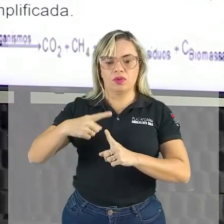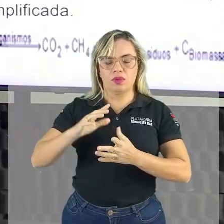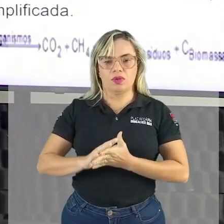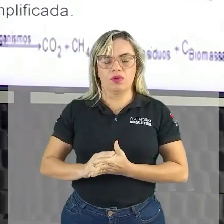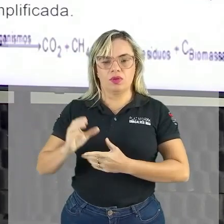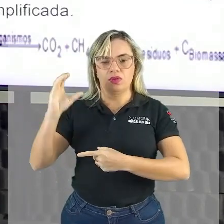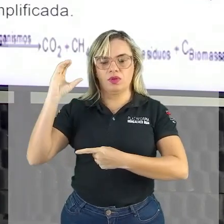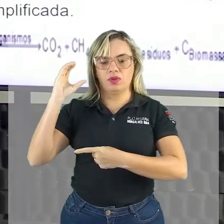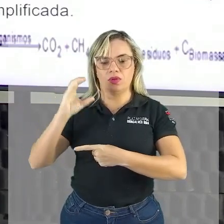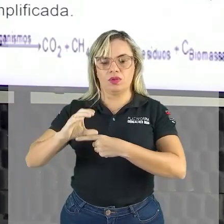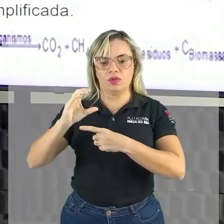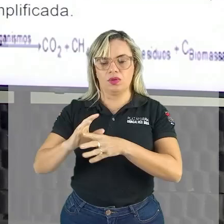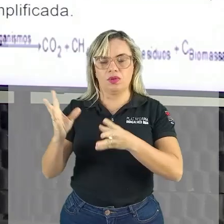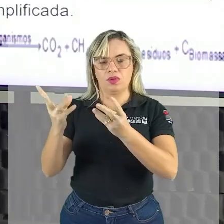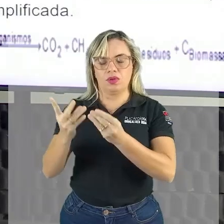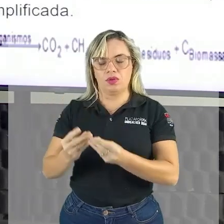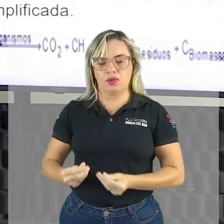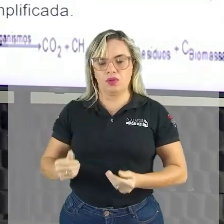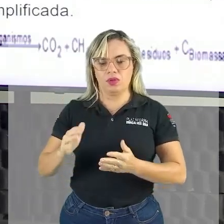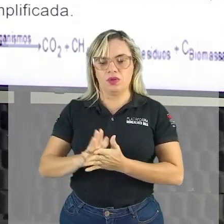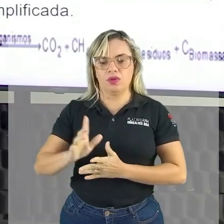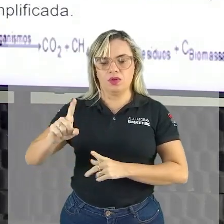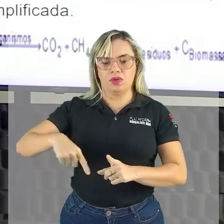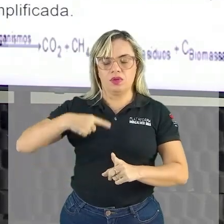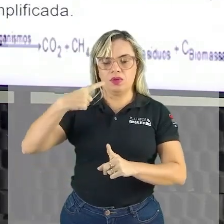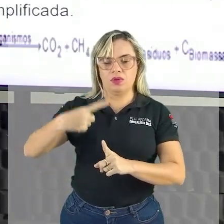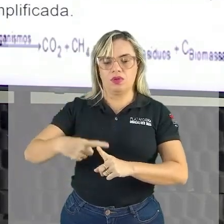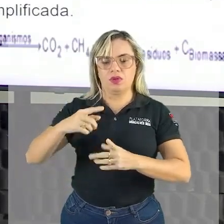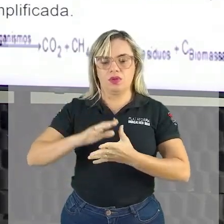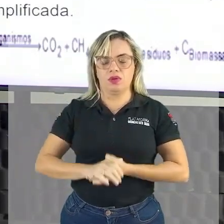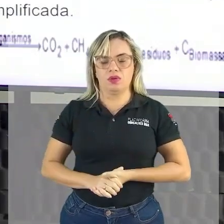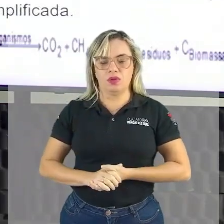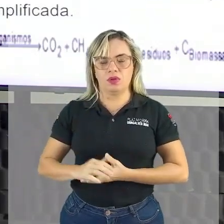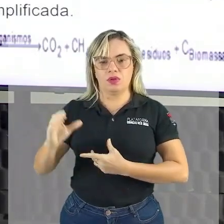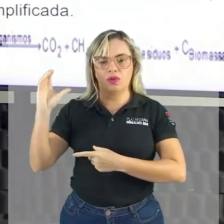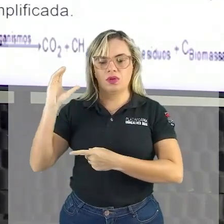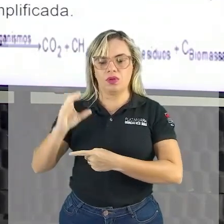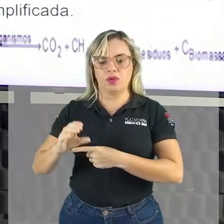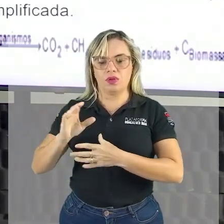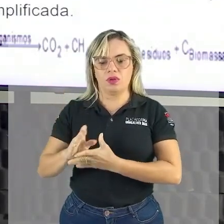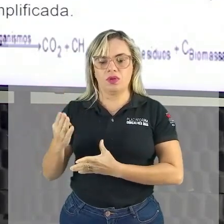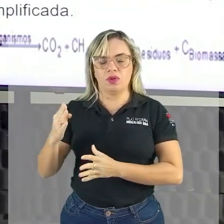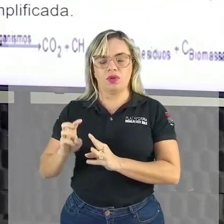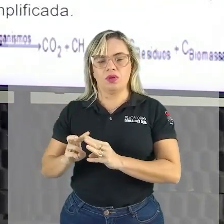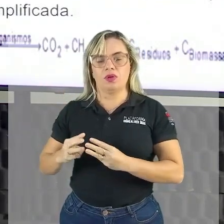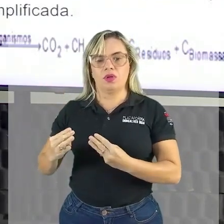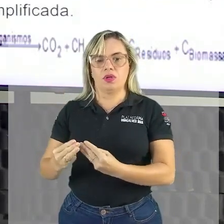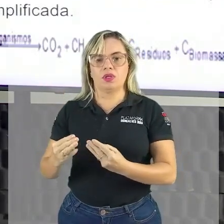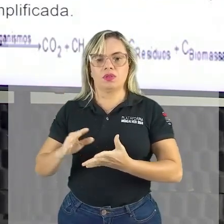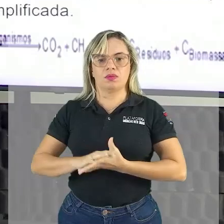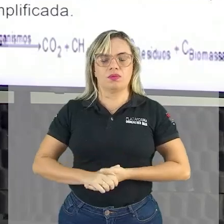Carbono na forma de resíduos e também biomassa.